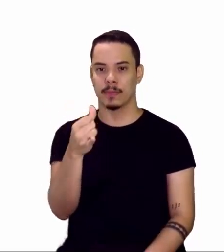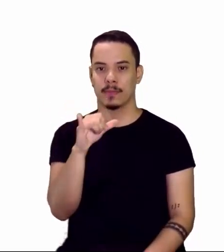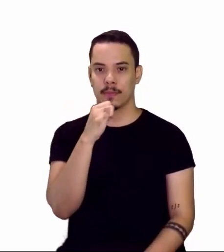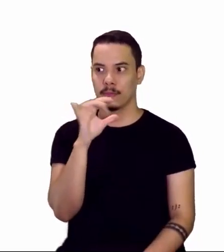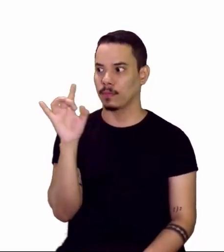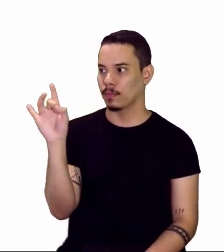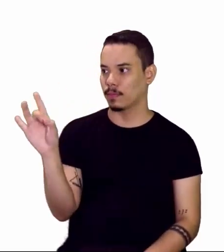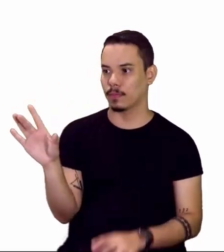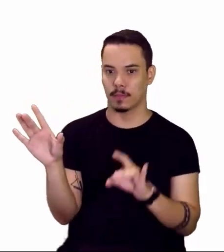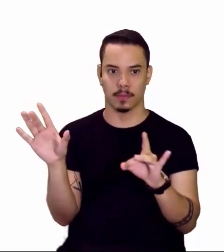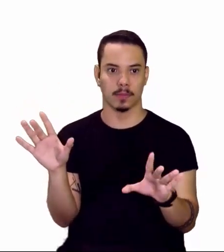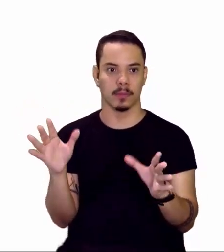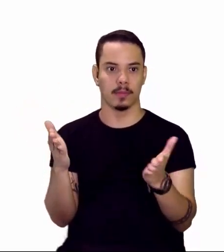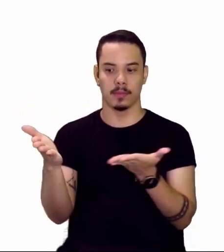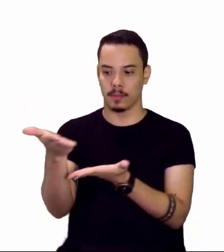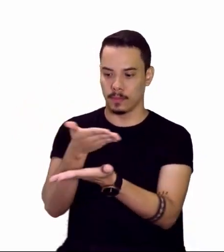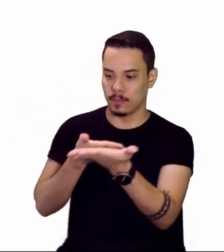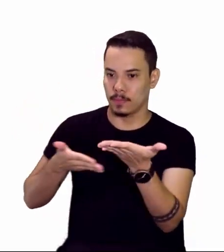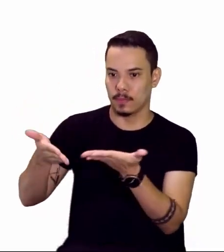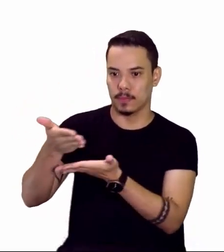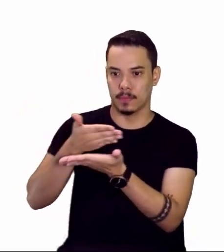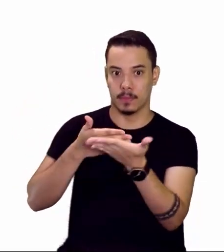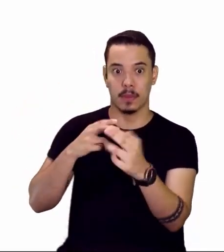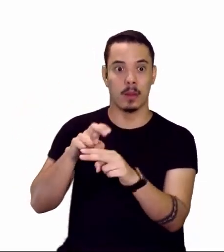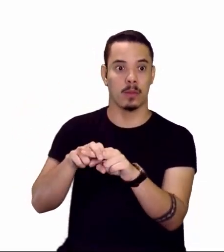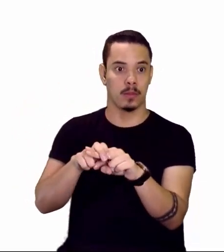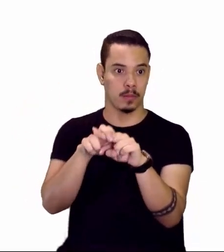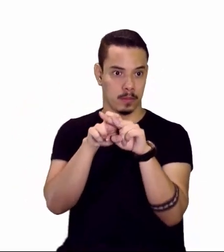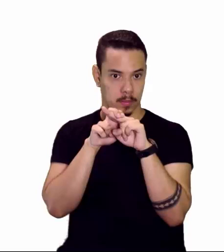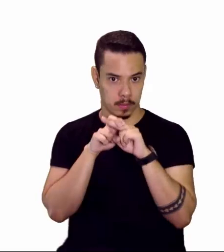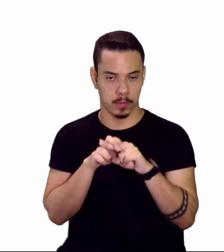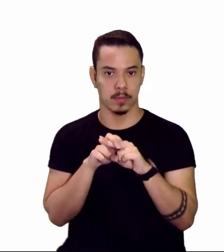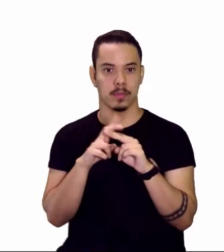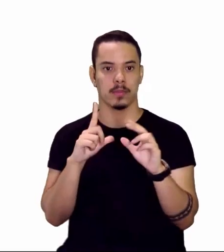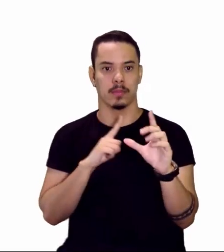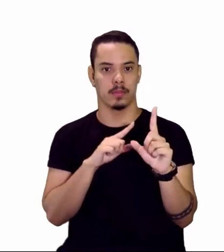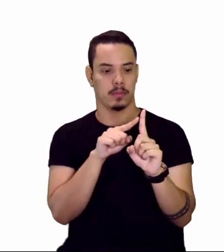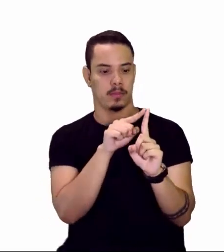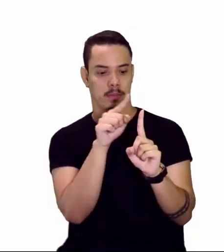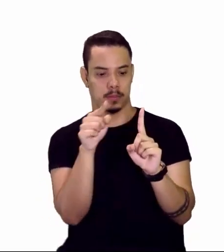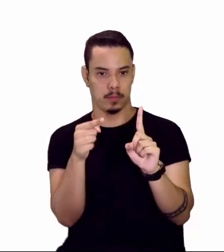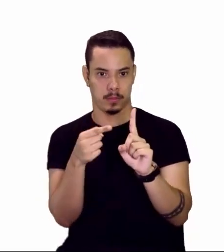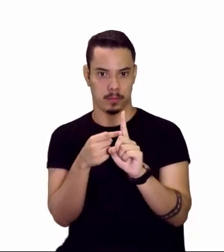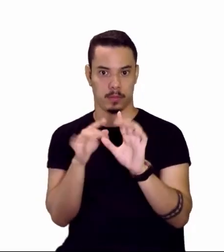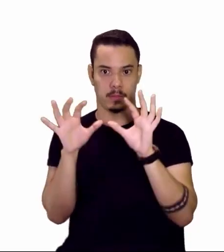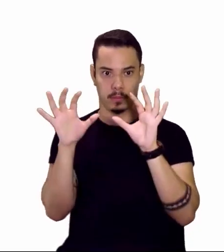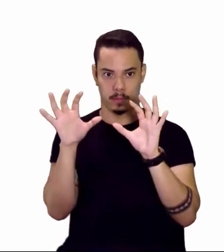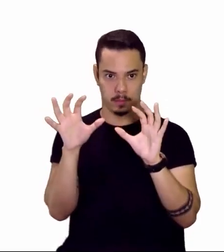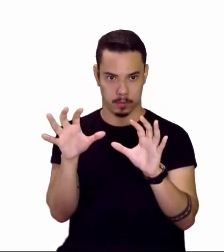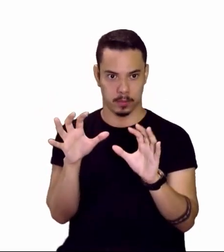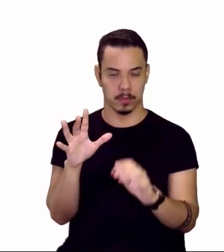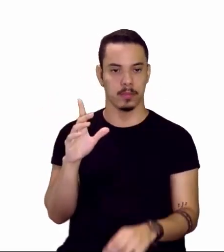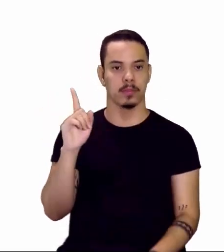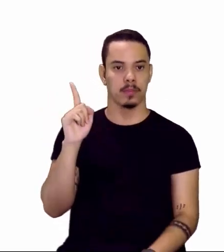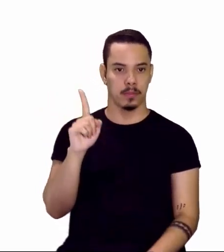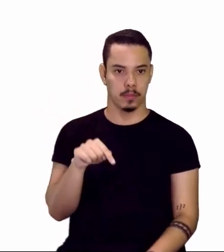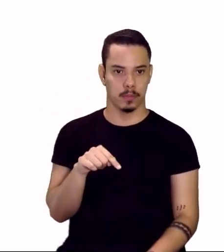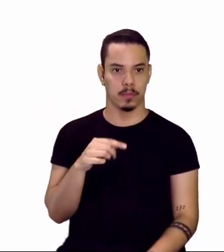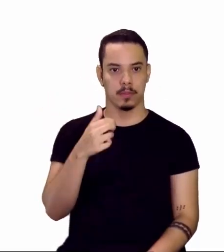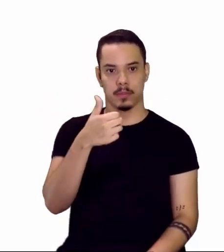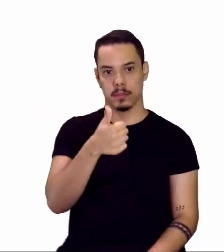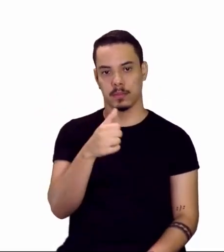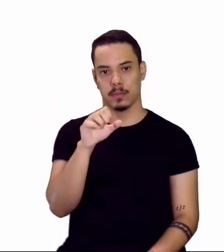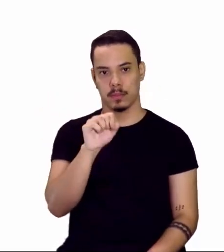lado, compartilhando. Então, por isso que o ângulo entre si é de